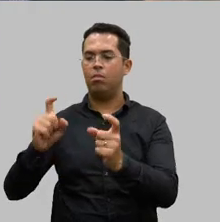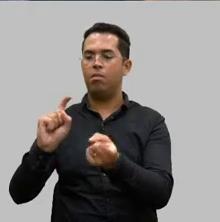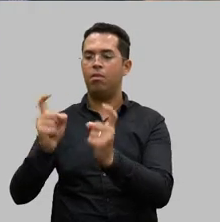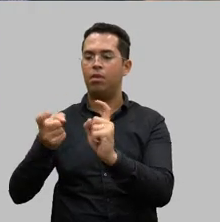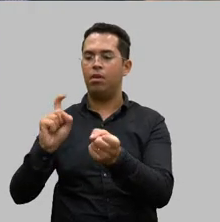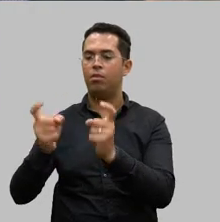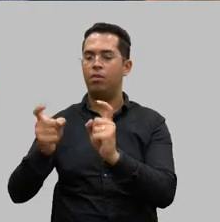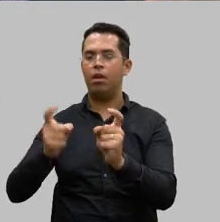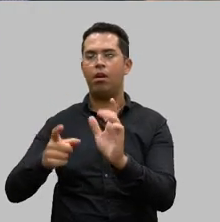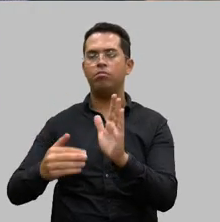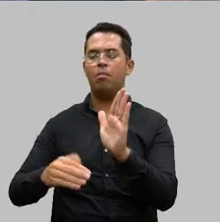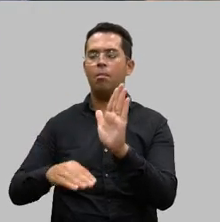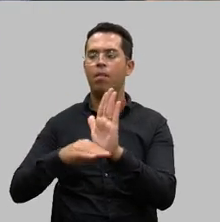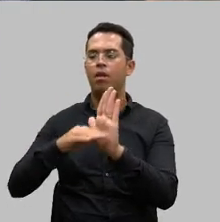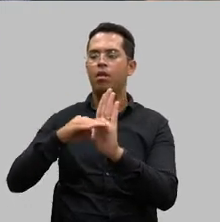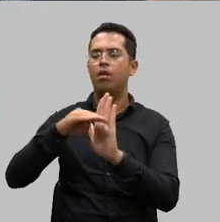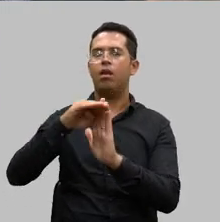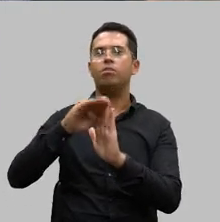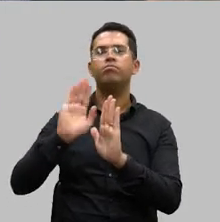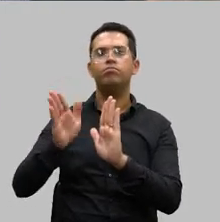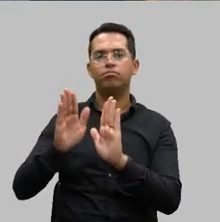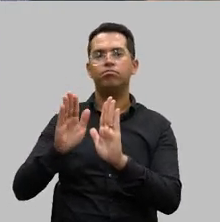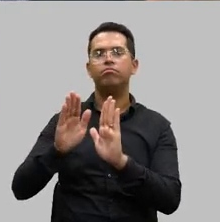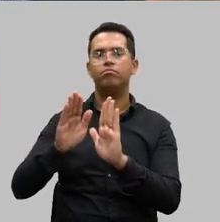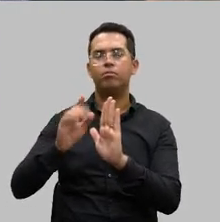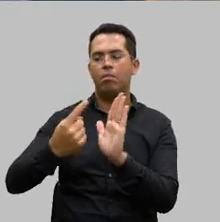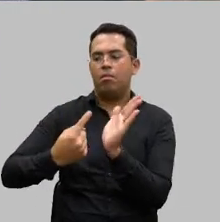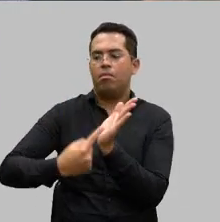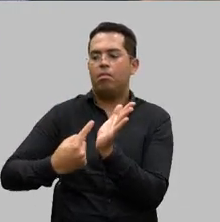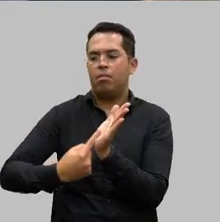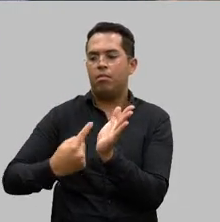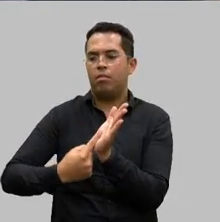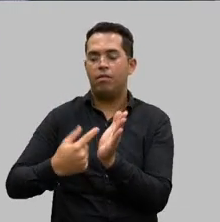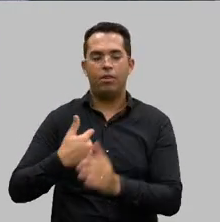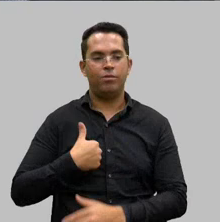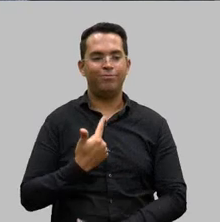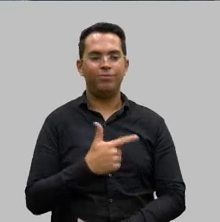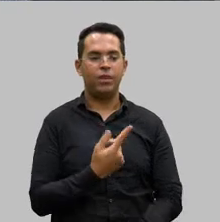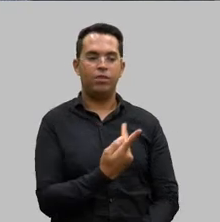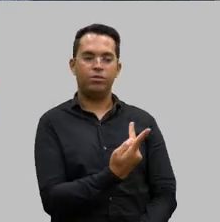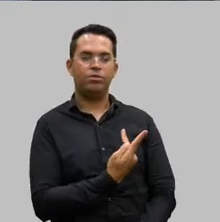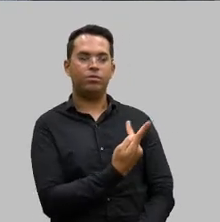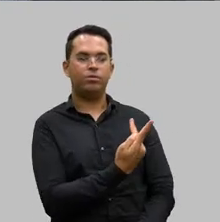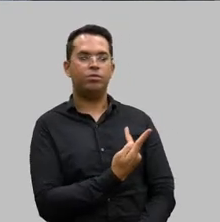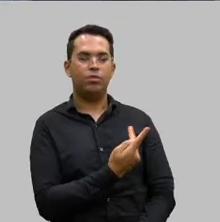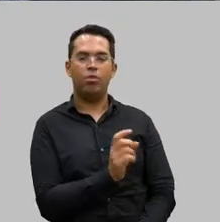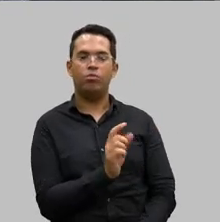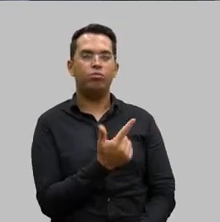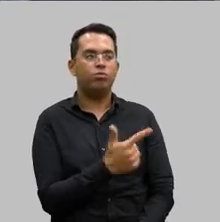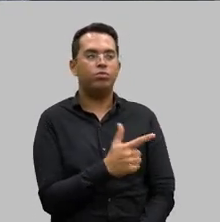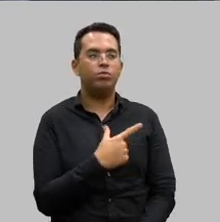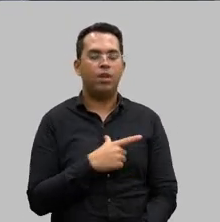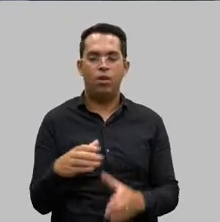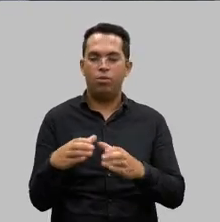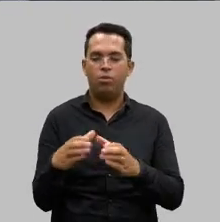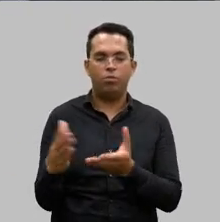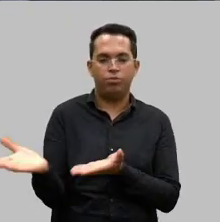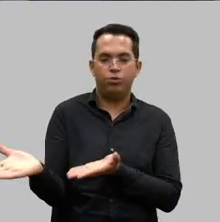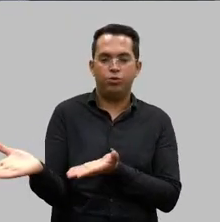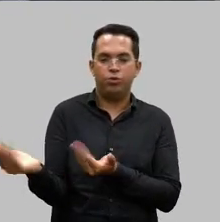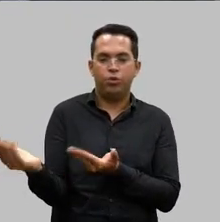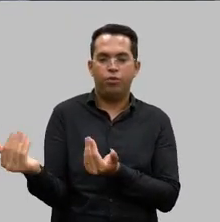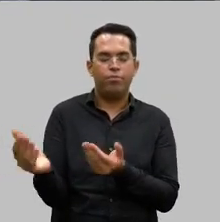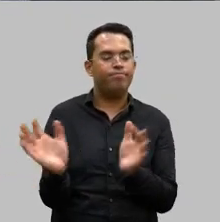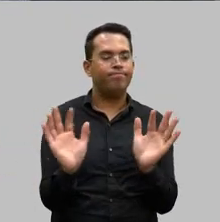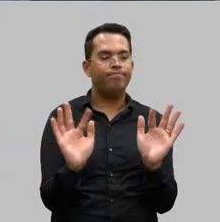fui não reunião é só eu e o eu e o Claudinho resolve porque não tem mais de sentido não tem acabou faz uma